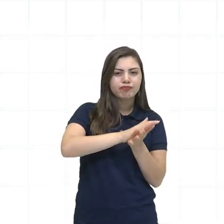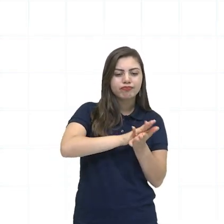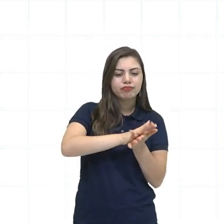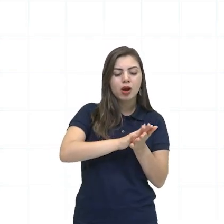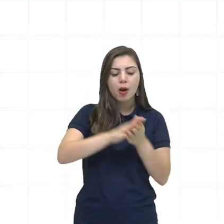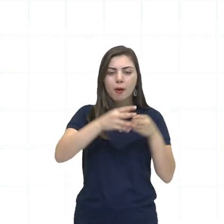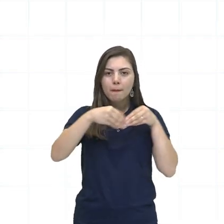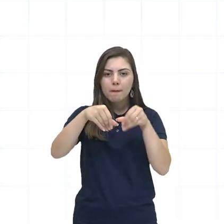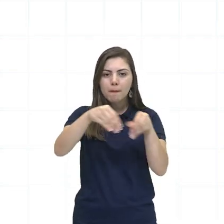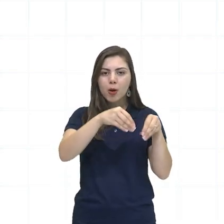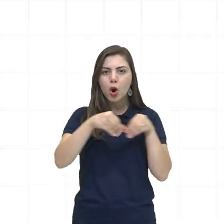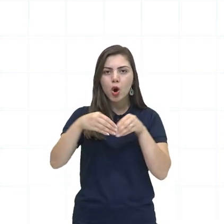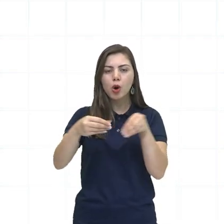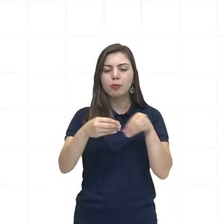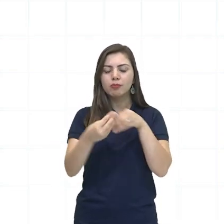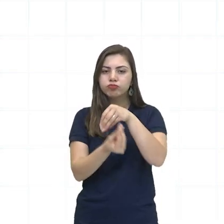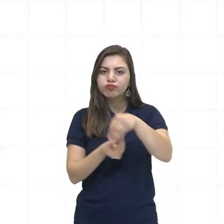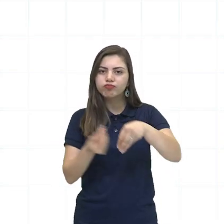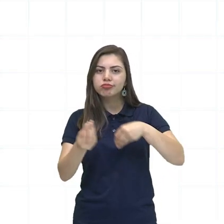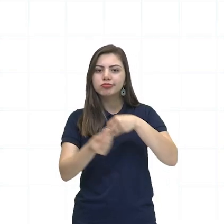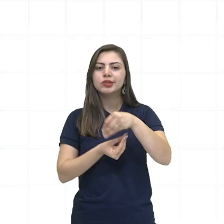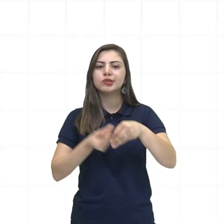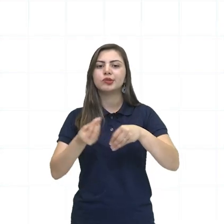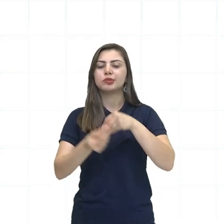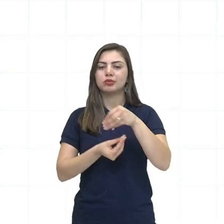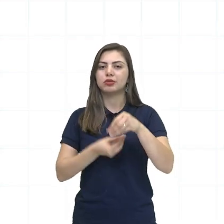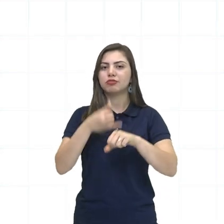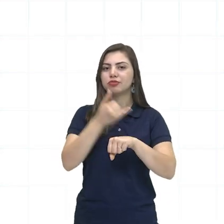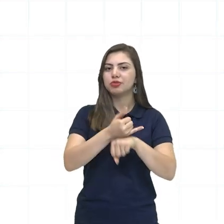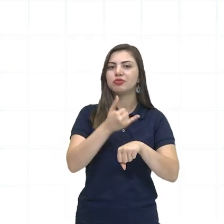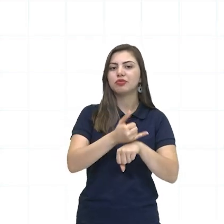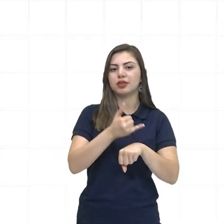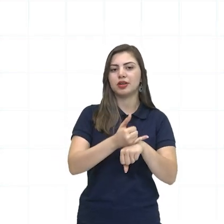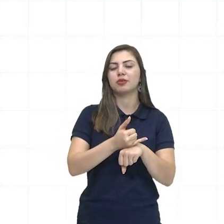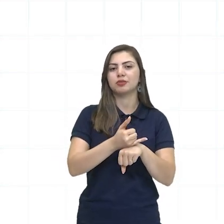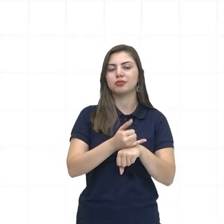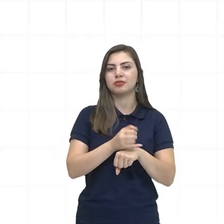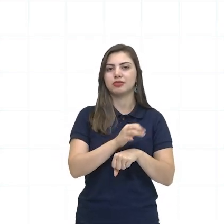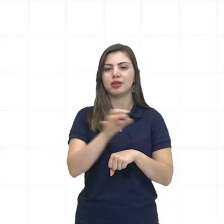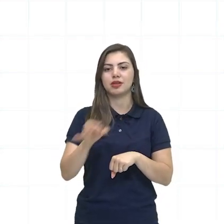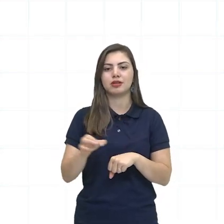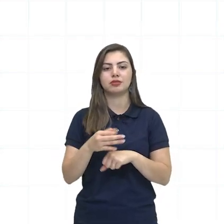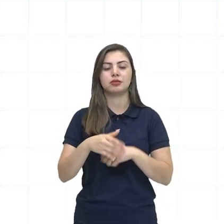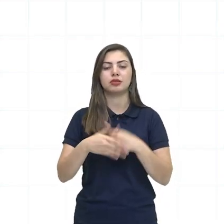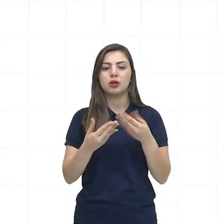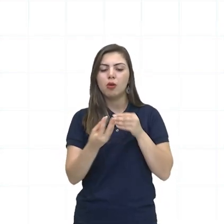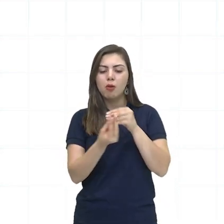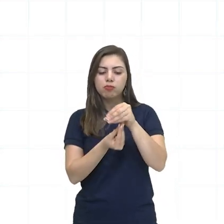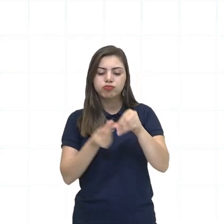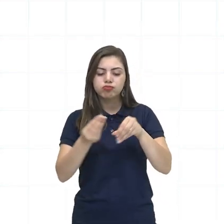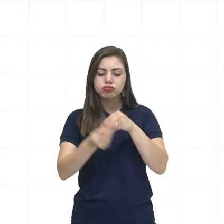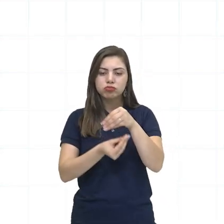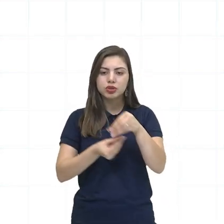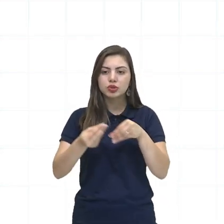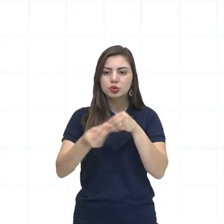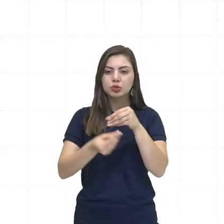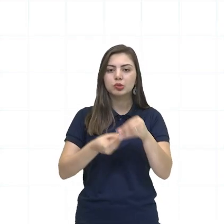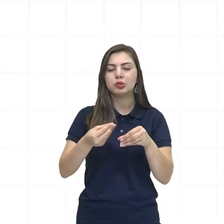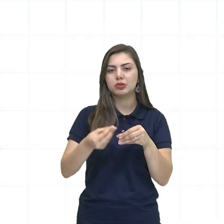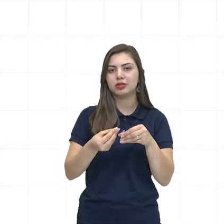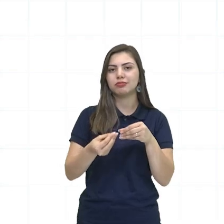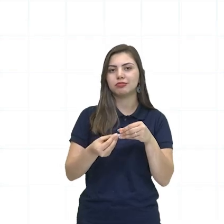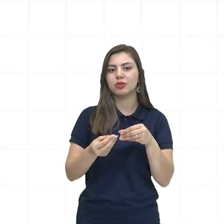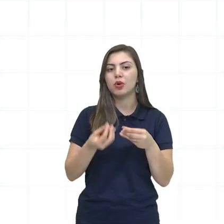rochas, né? Com destaque aí a gente tem para o óxido de ferro, e a partir dessa mistura com